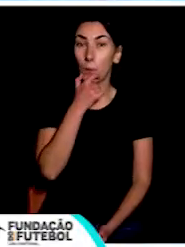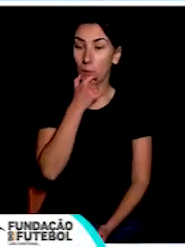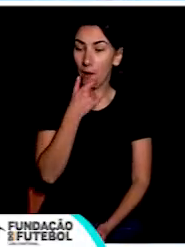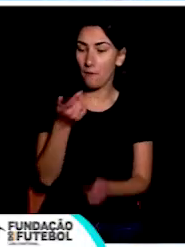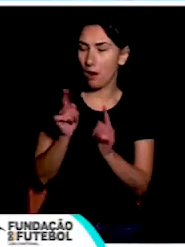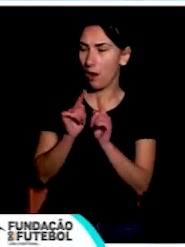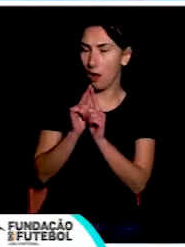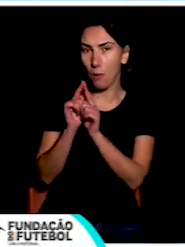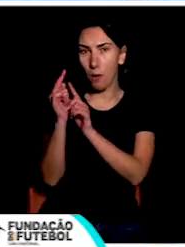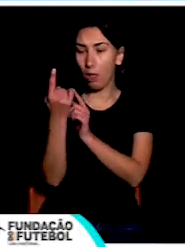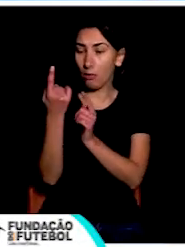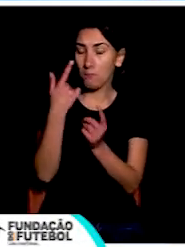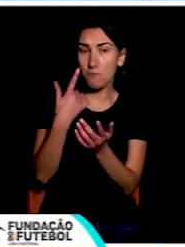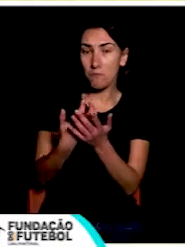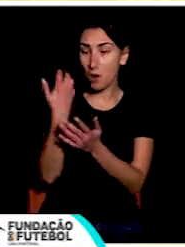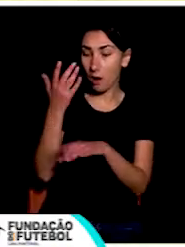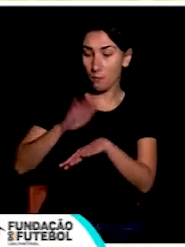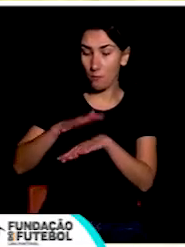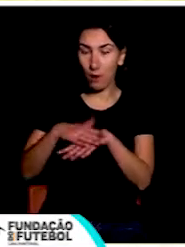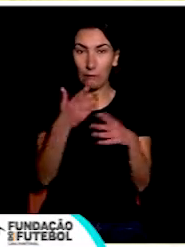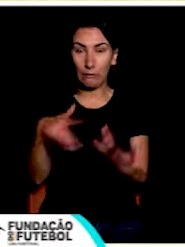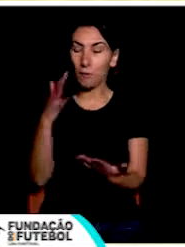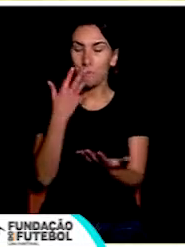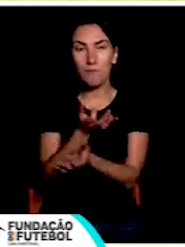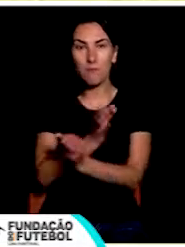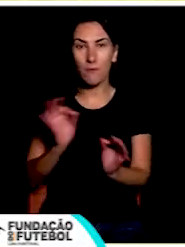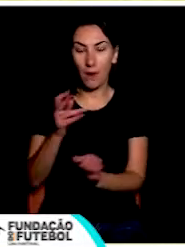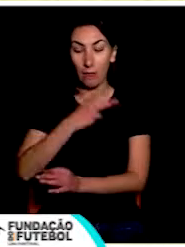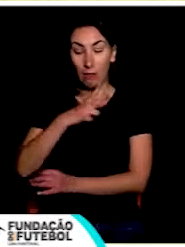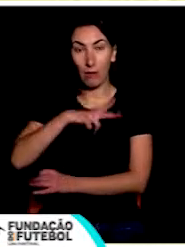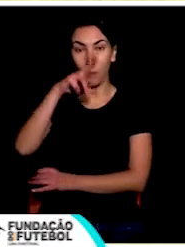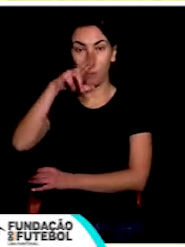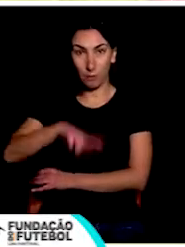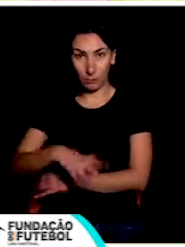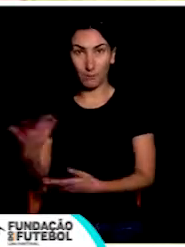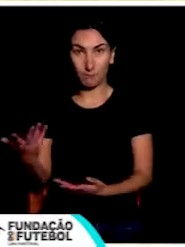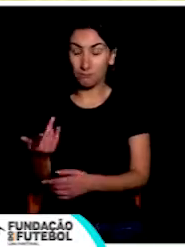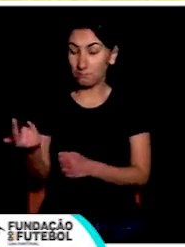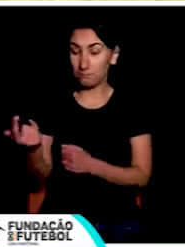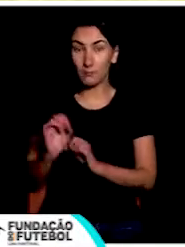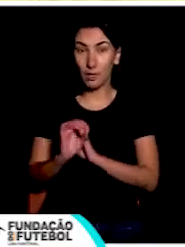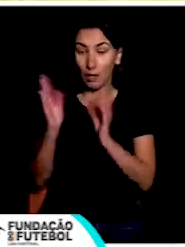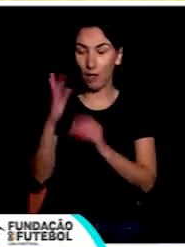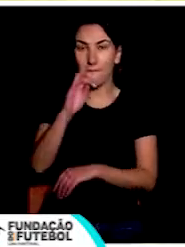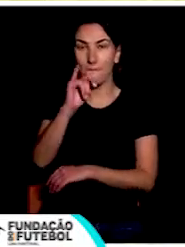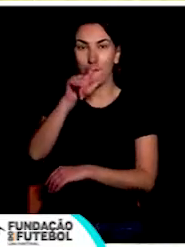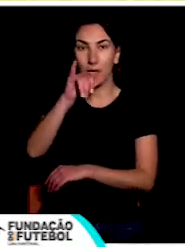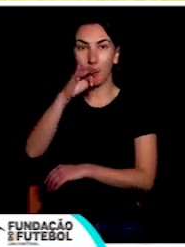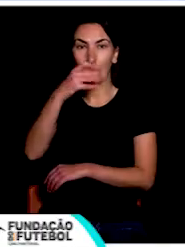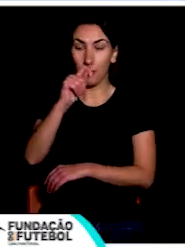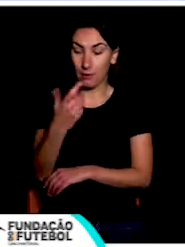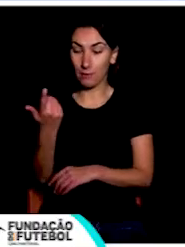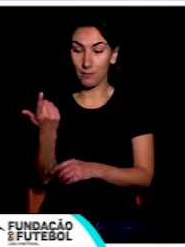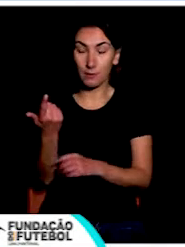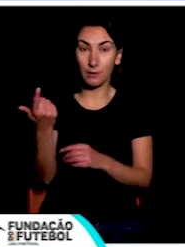O Mafra tem andado nas bocas do mundo pelo arranque de época excelente que tem protagonizado na Liga Portugal SabSeg. Não é por isso de admirar que Filipe